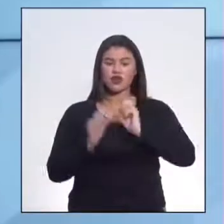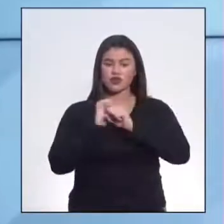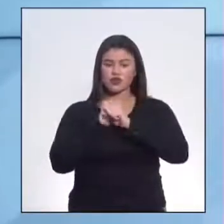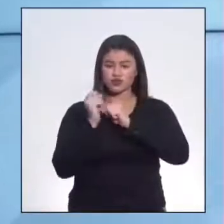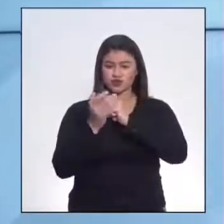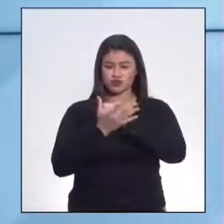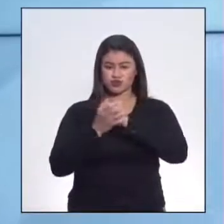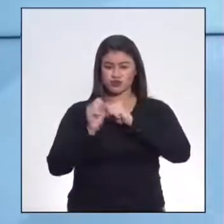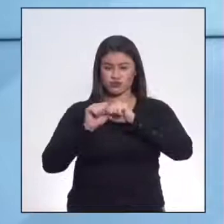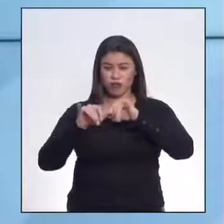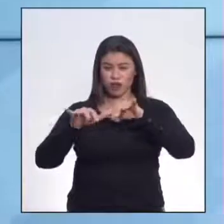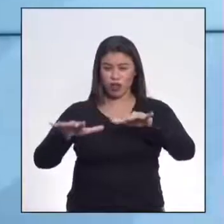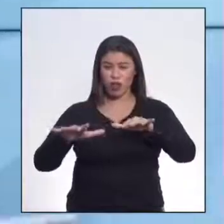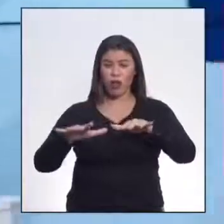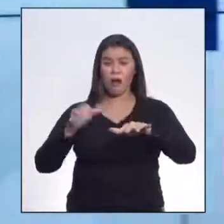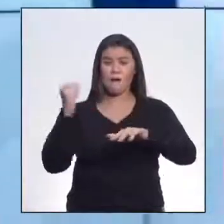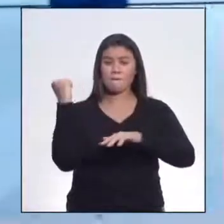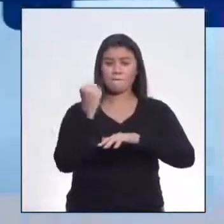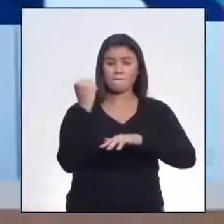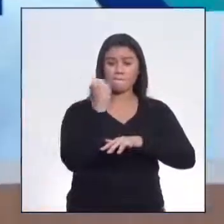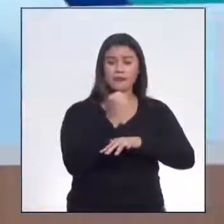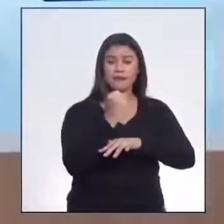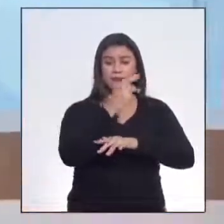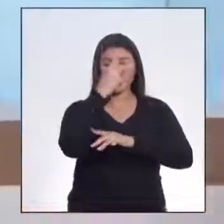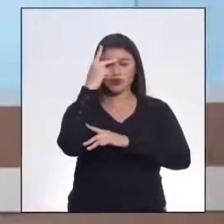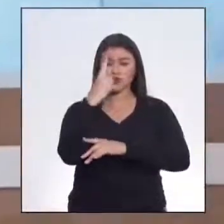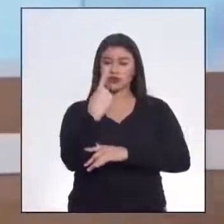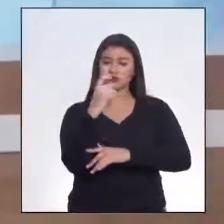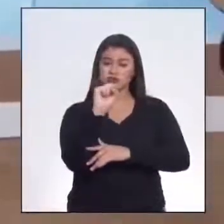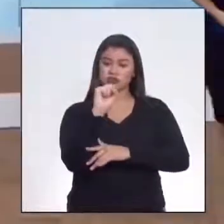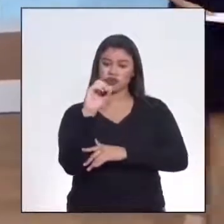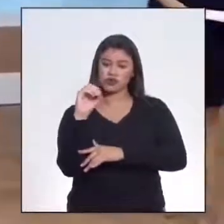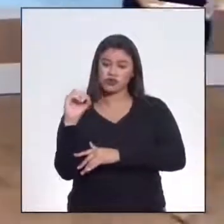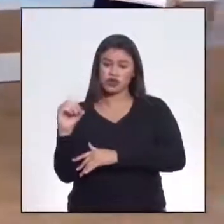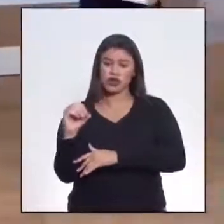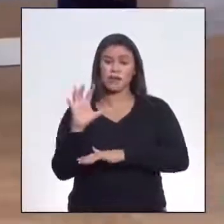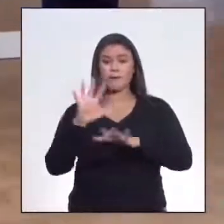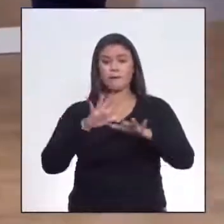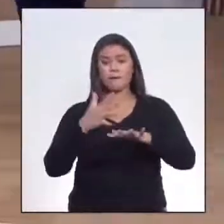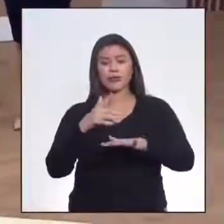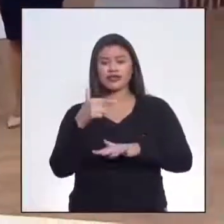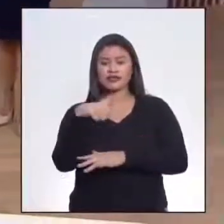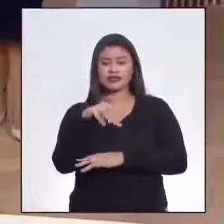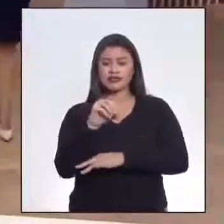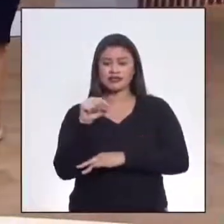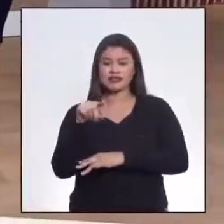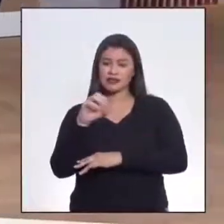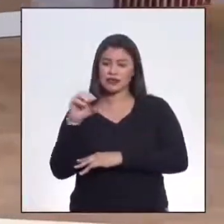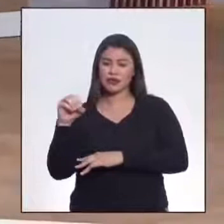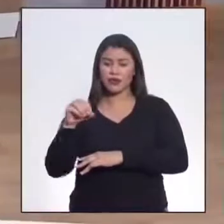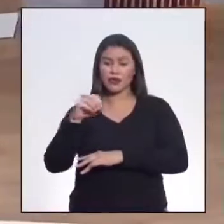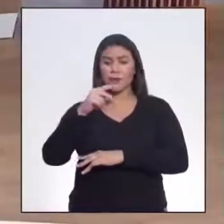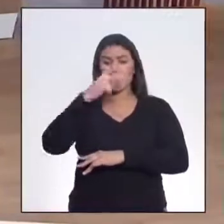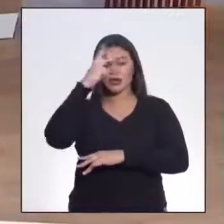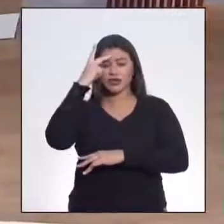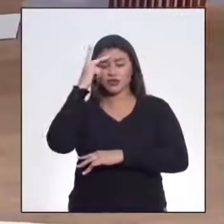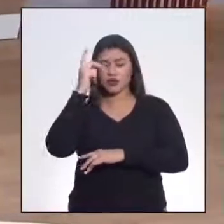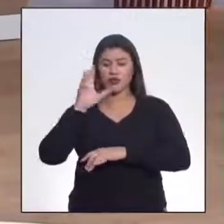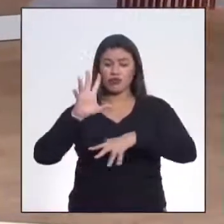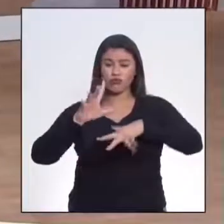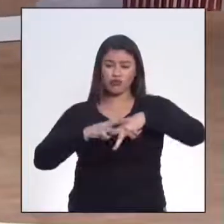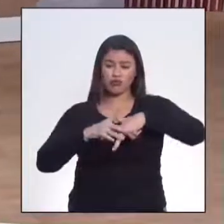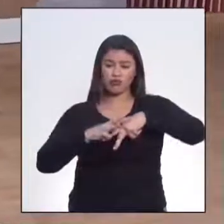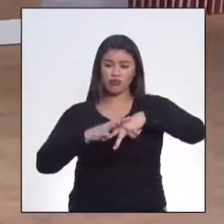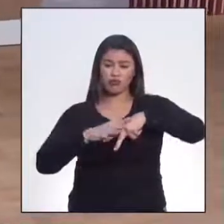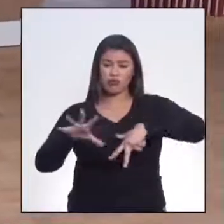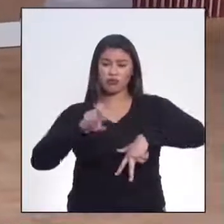de 1.800 mortes. São mais de 70 mil pessoas infectadas em 26 países. A gente mostra agora